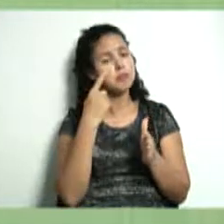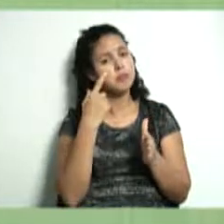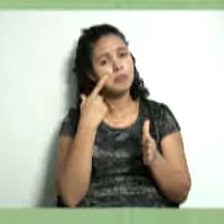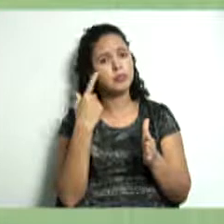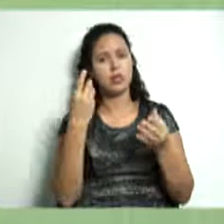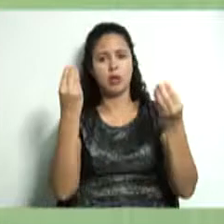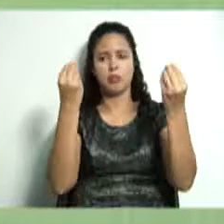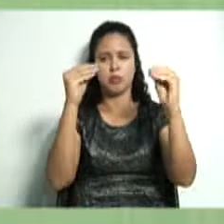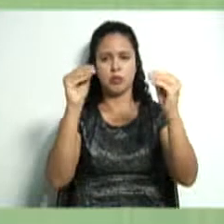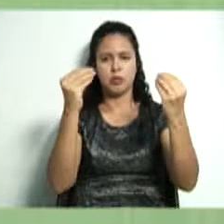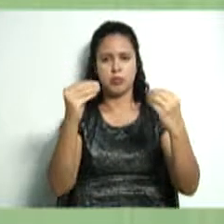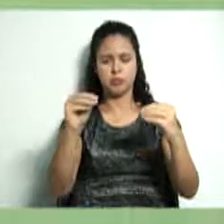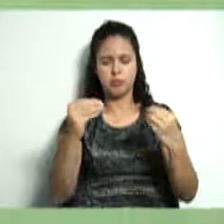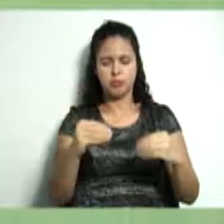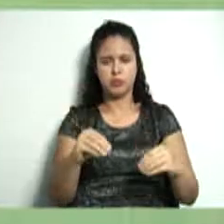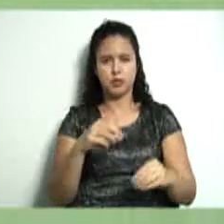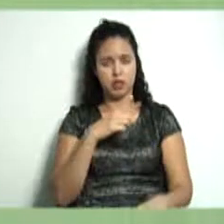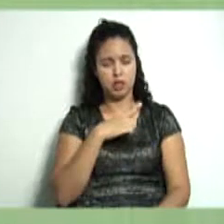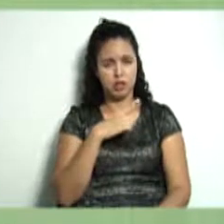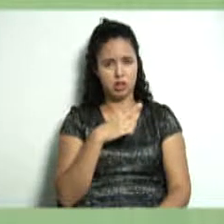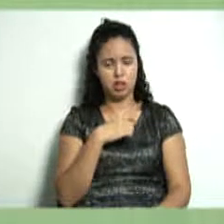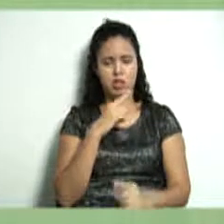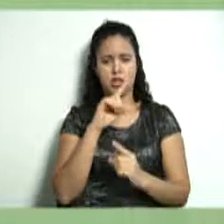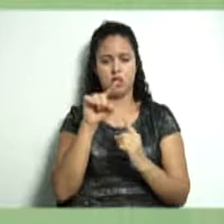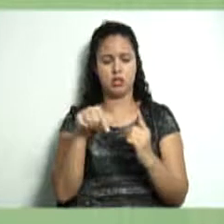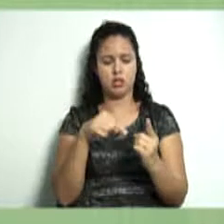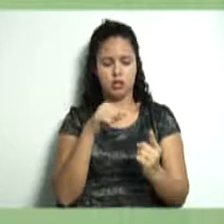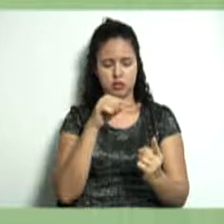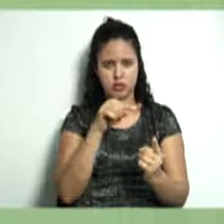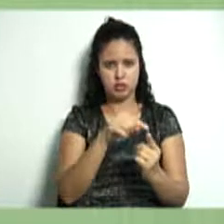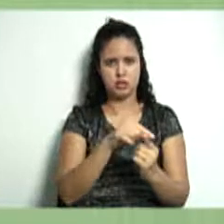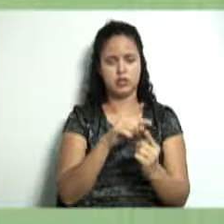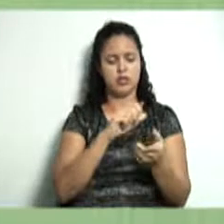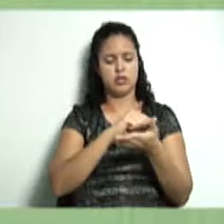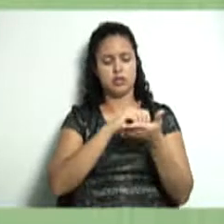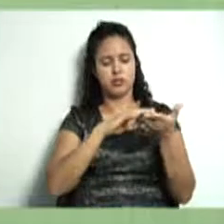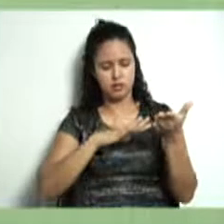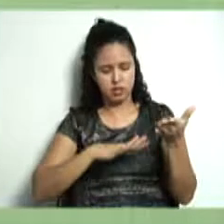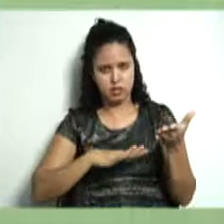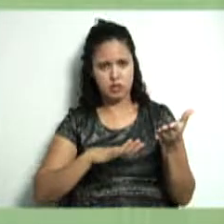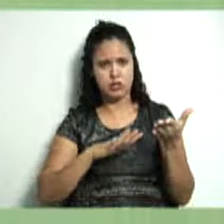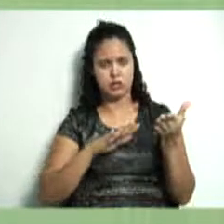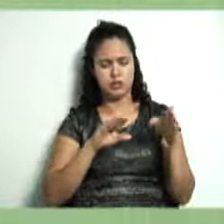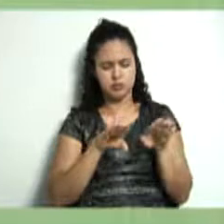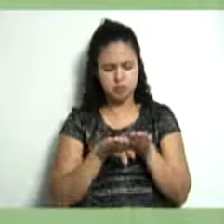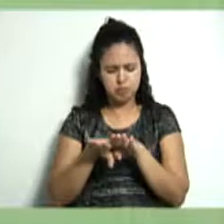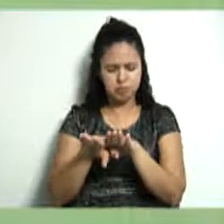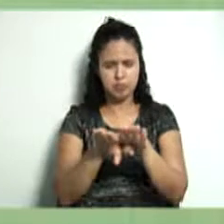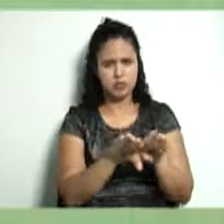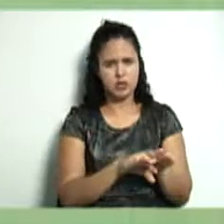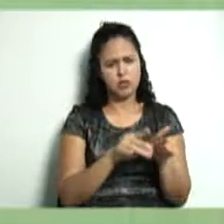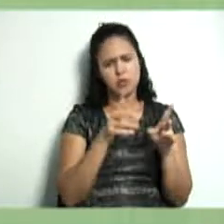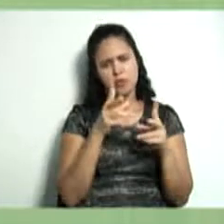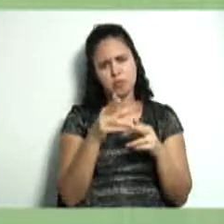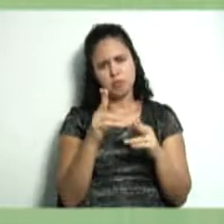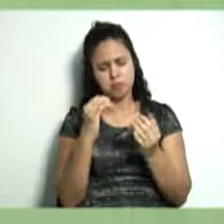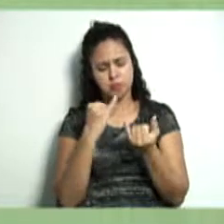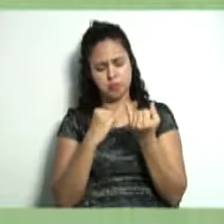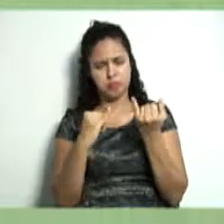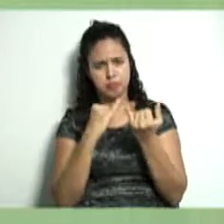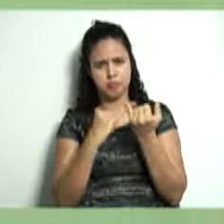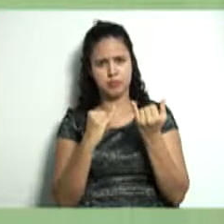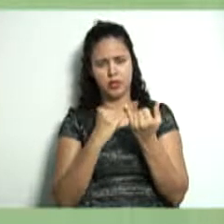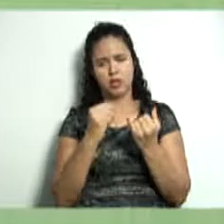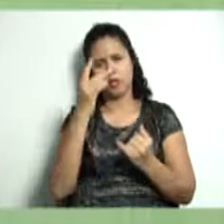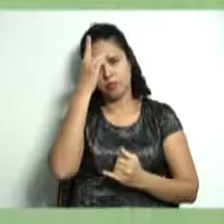requisitos: ter por objeto atividade idêntica ou correlata à das